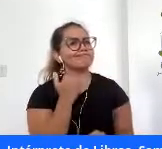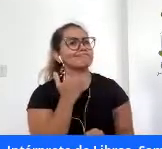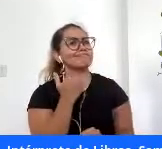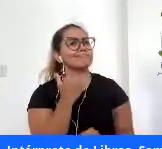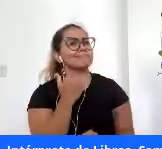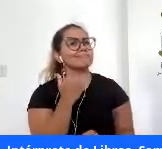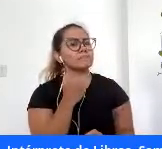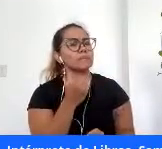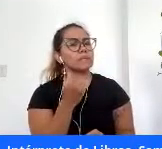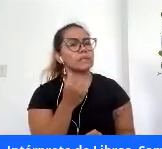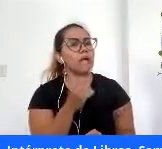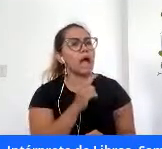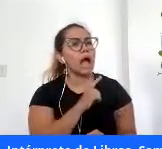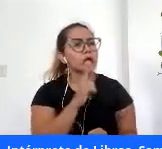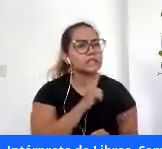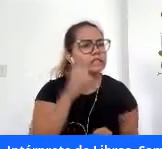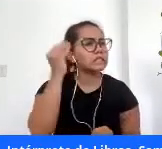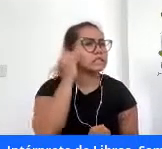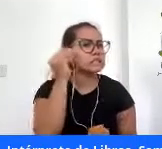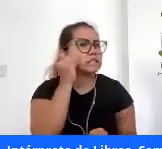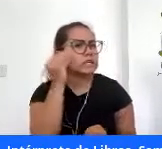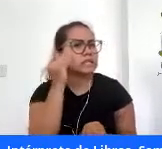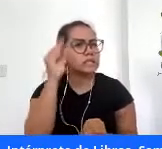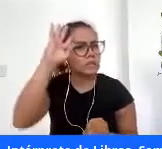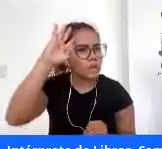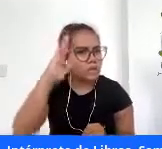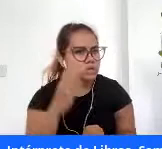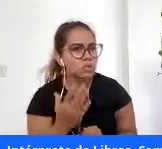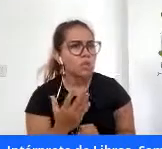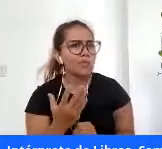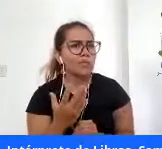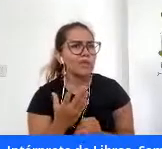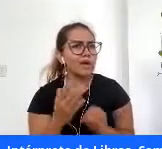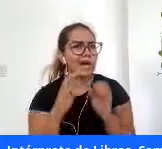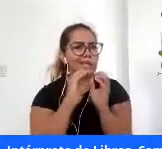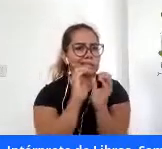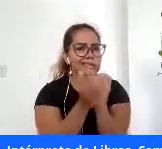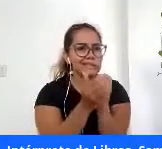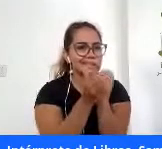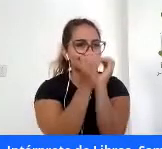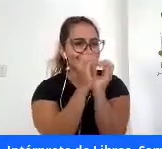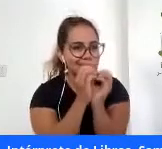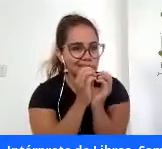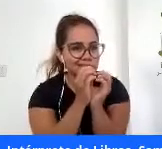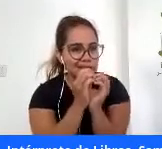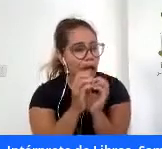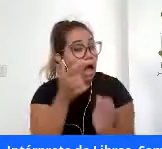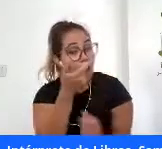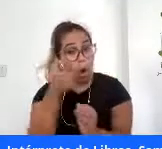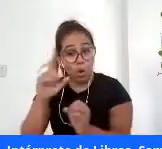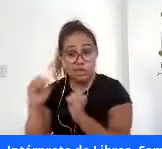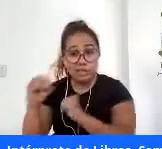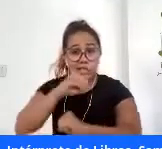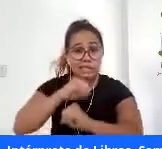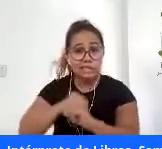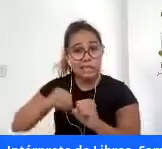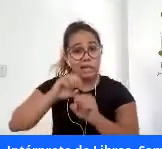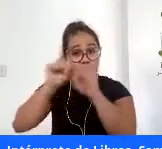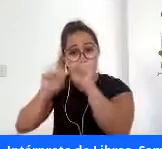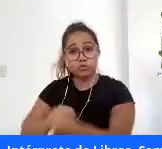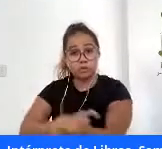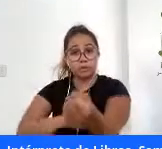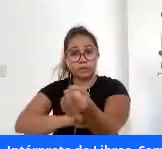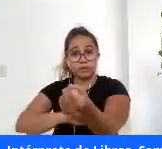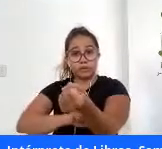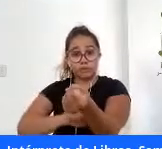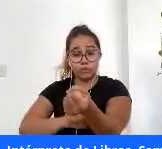imunológico do cérebro tentando resolver essa questão da lesão. Já algumas outras células do sistema nervoso, que não são neurônios, mas são células que também moram